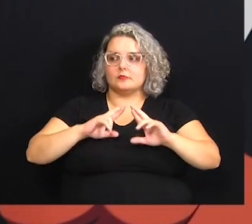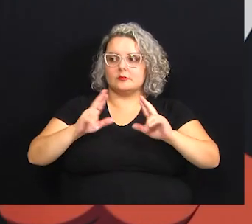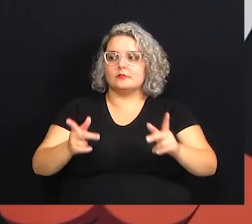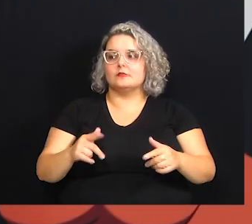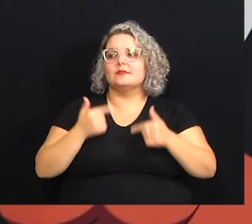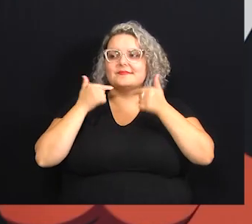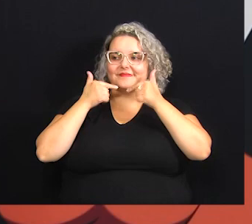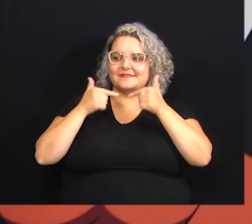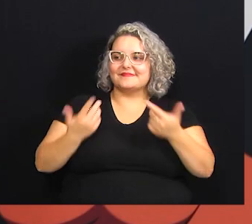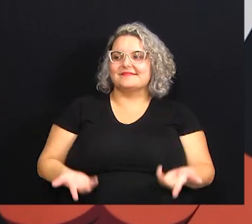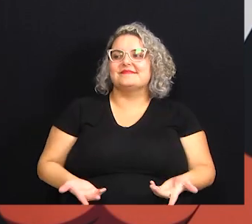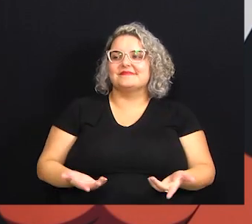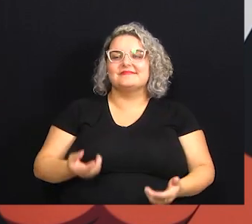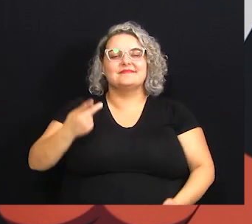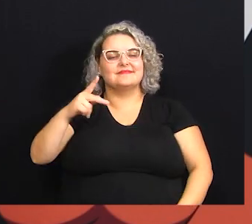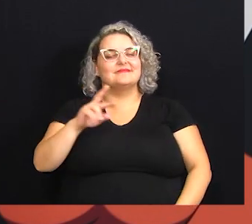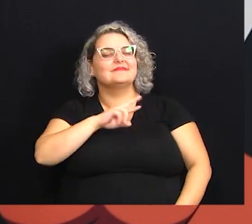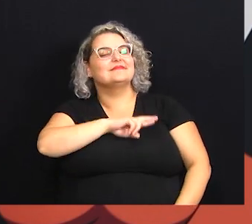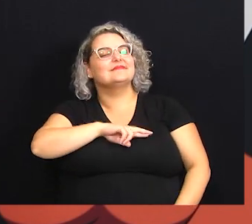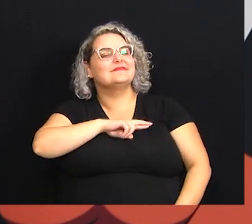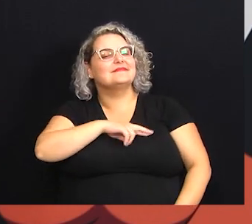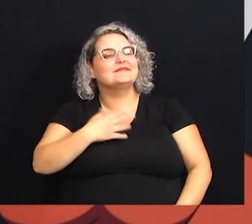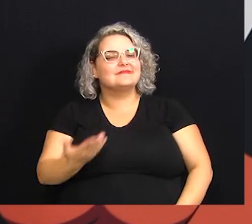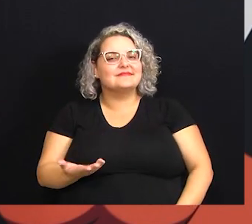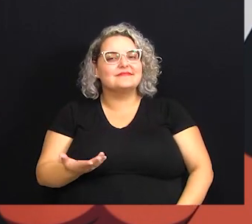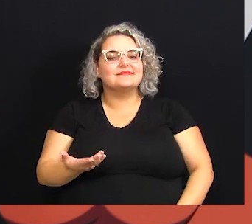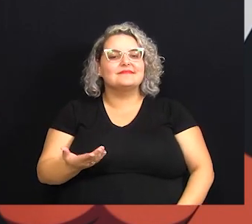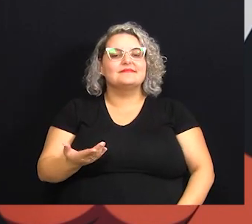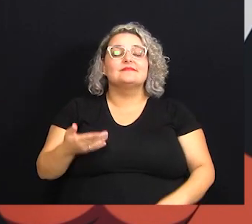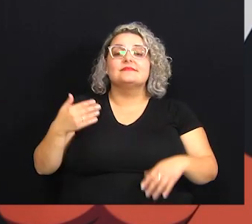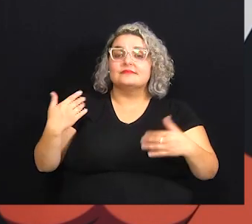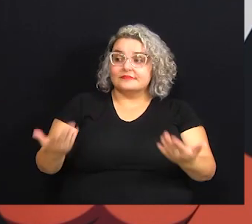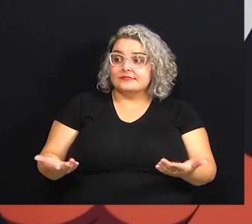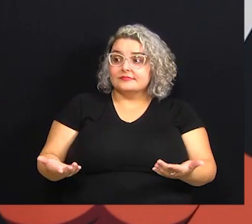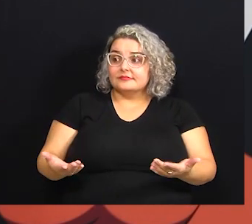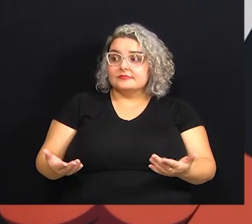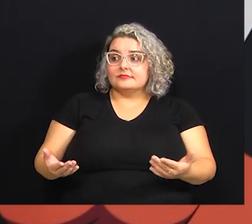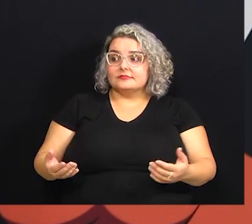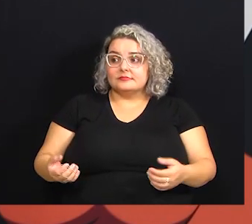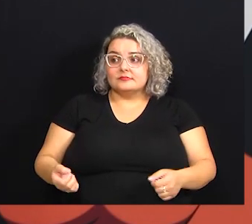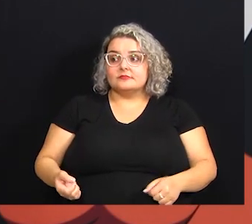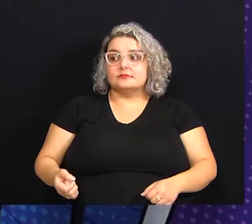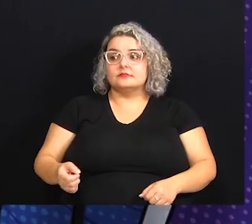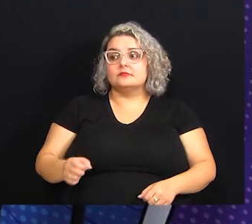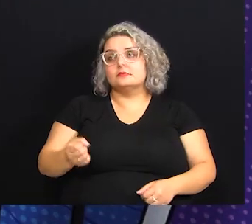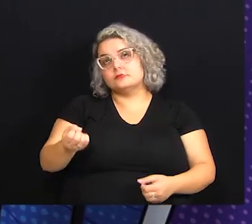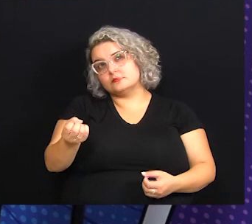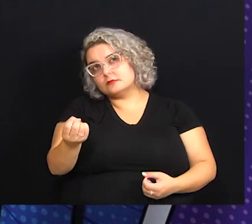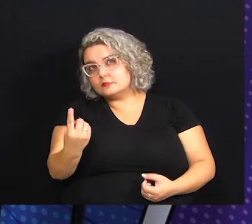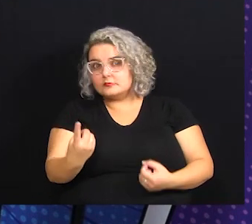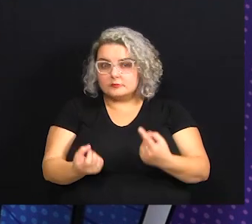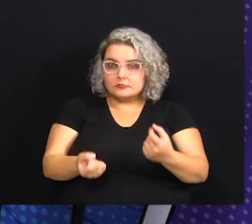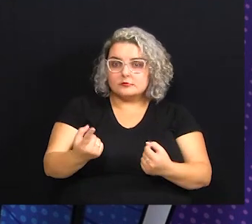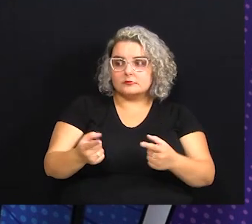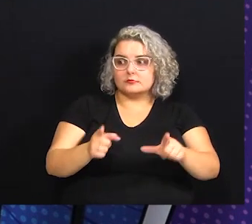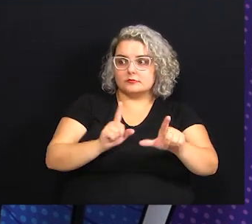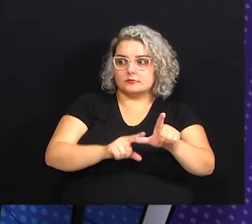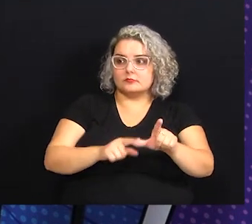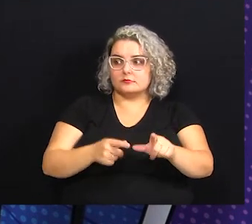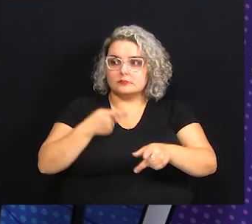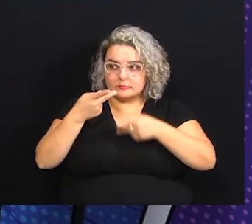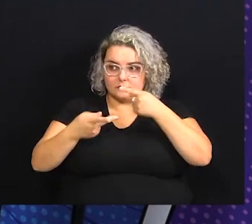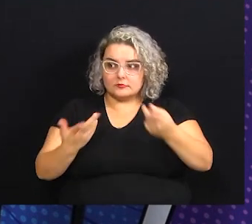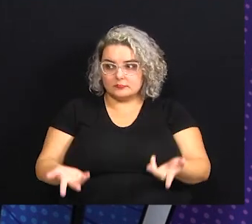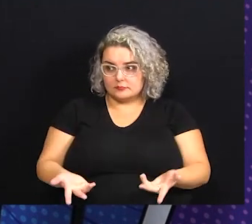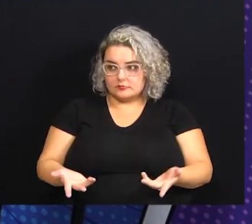diferencial. E no seu romance, você foi lá e jogou luz sobre algumas letrinhas, foi isso?